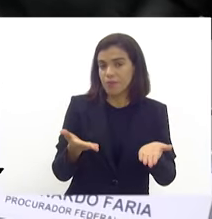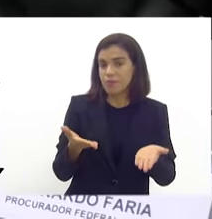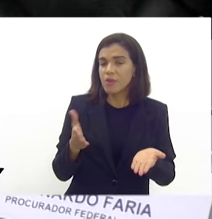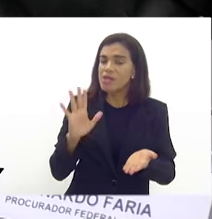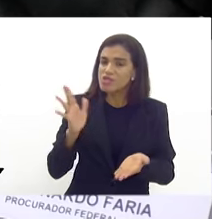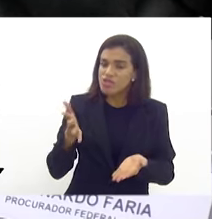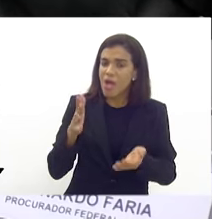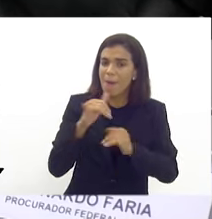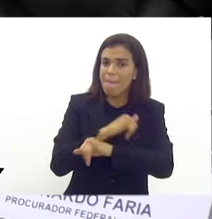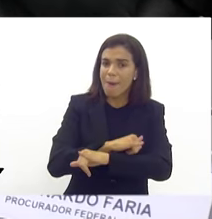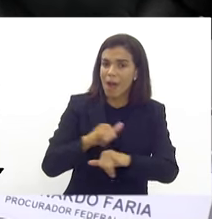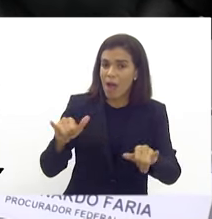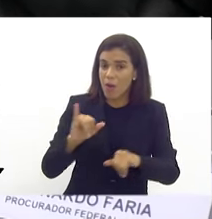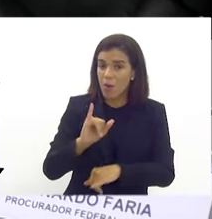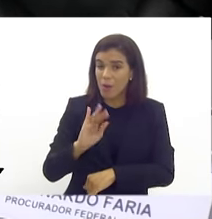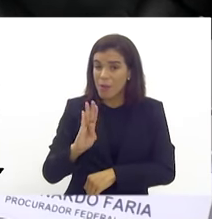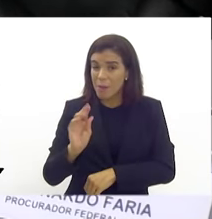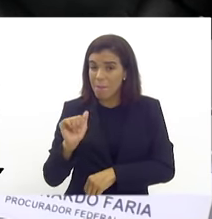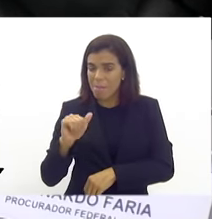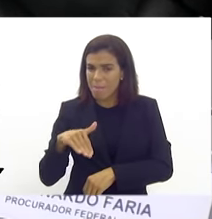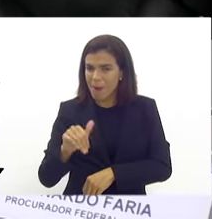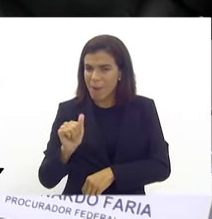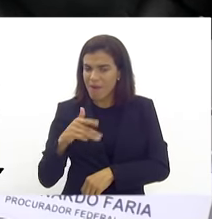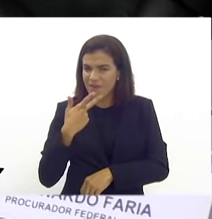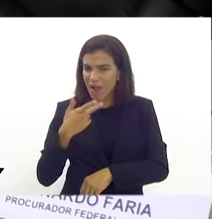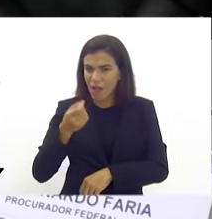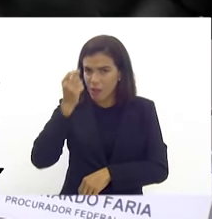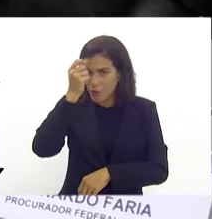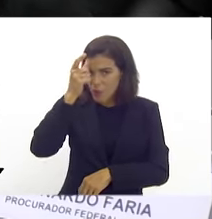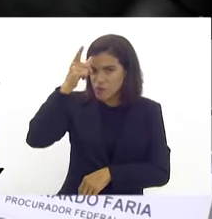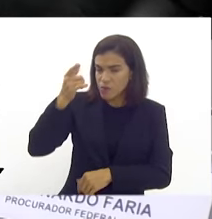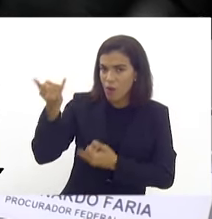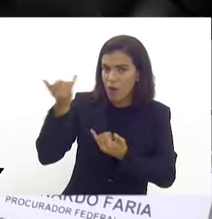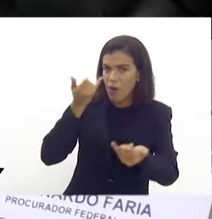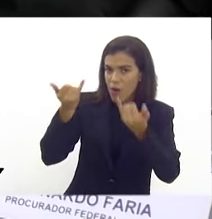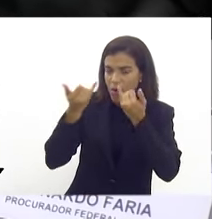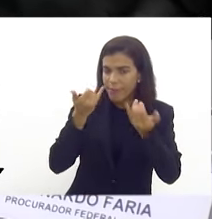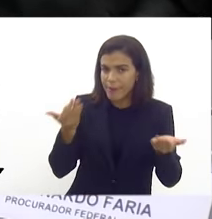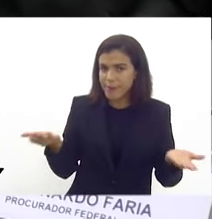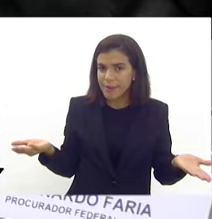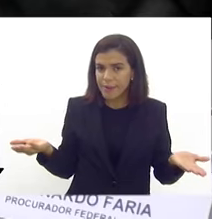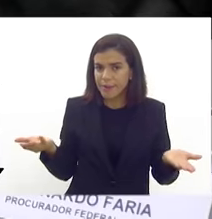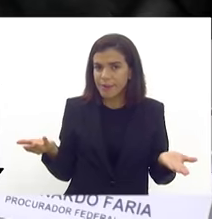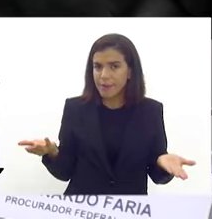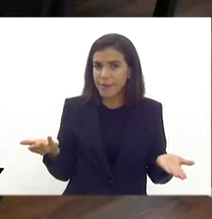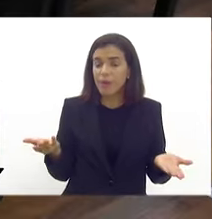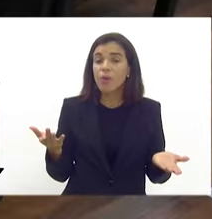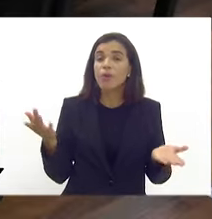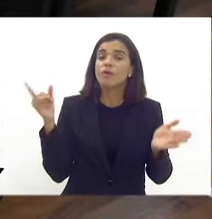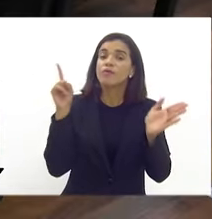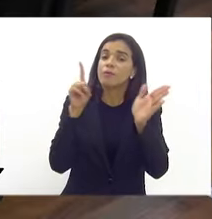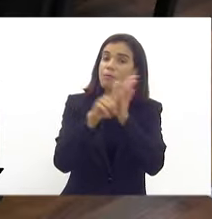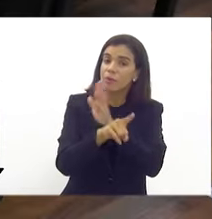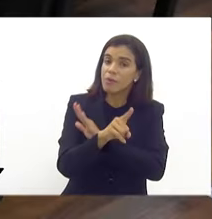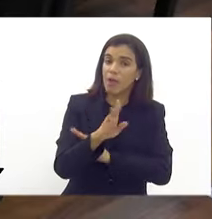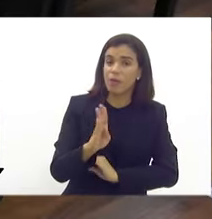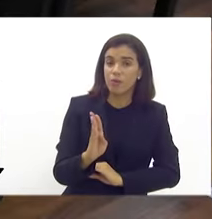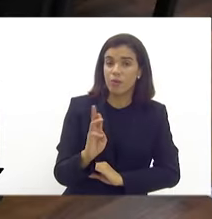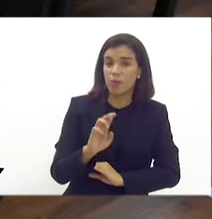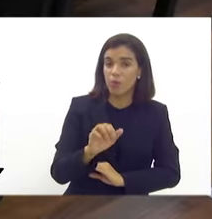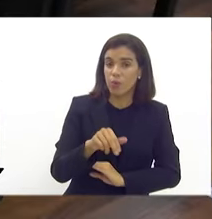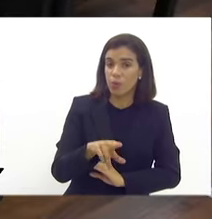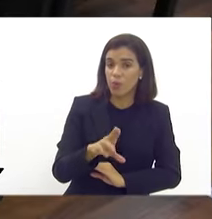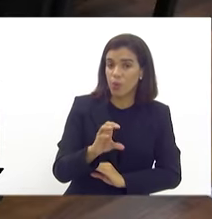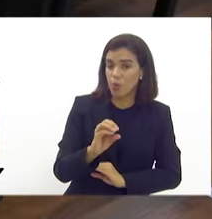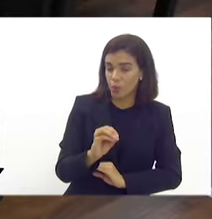todo o Ibama dizer que não toma conhecimento claro que toma conhecimento porque quando Foi questionado o Senor Bruno el disse não